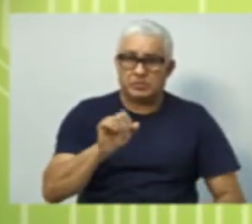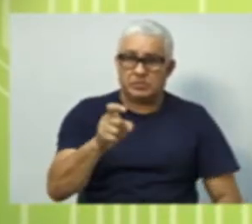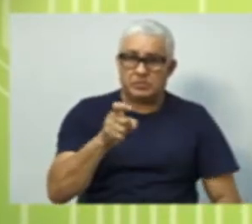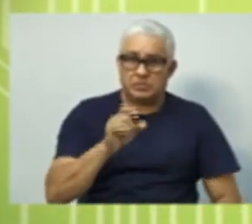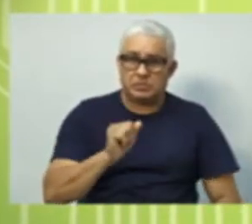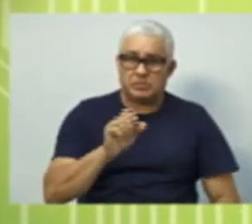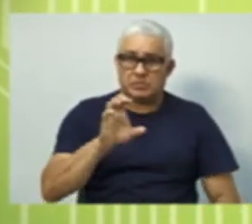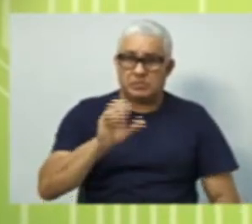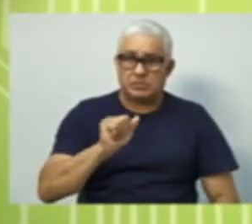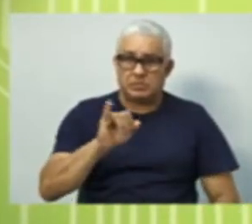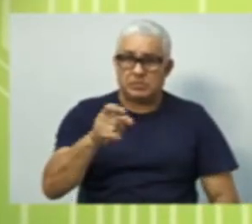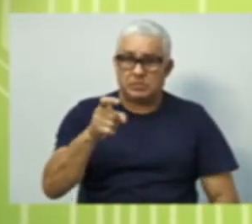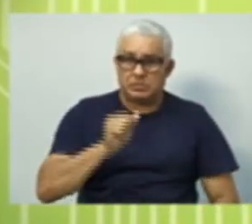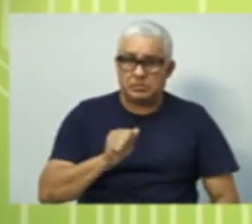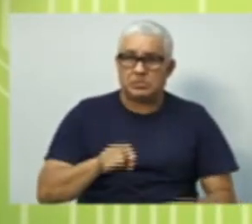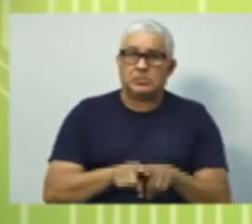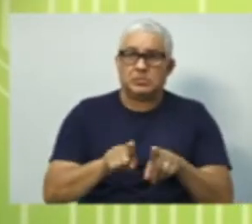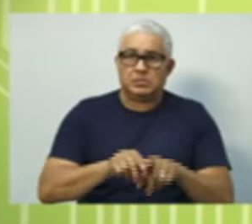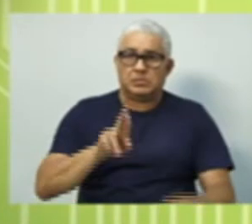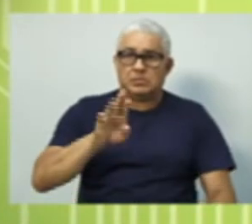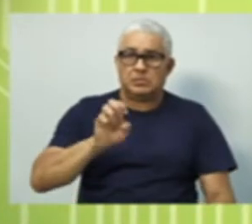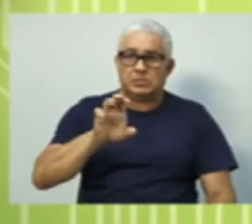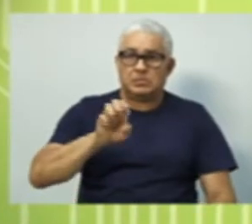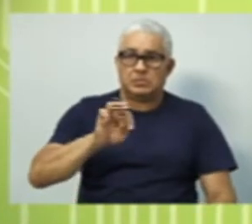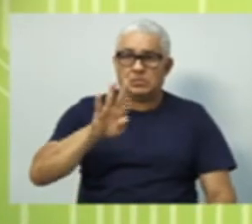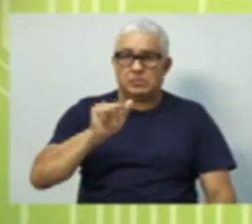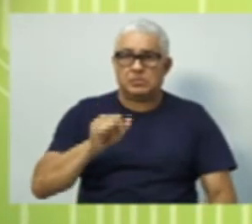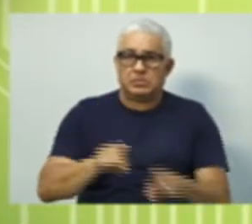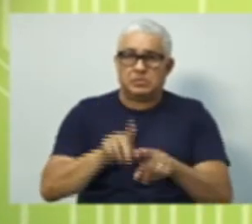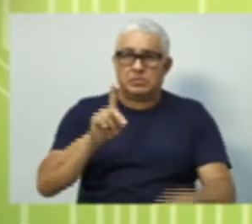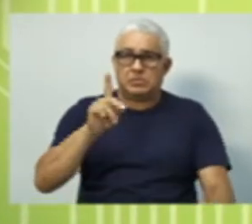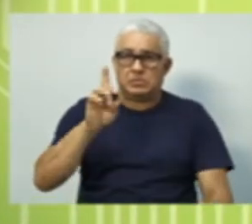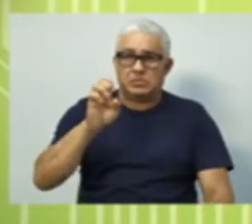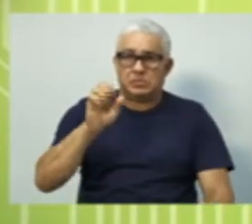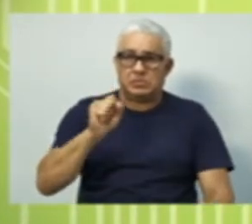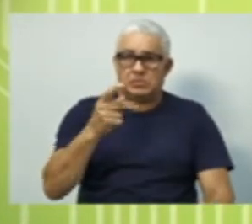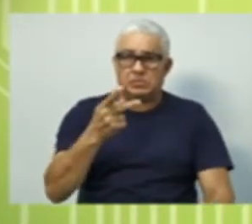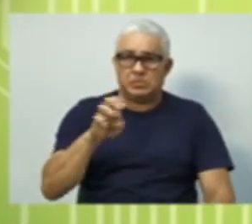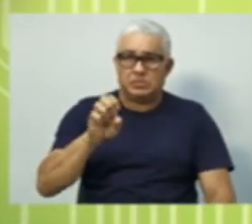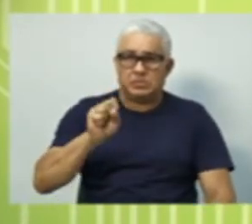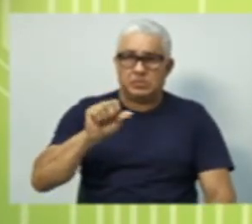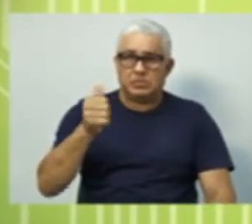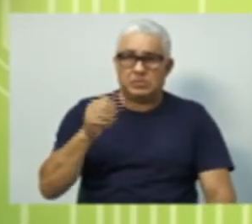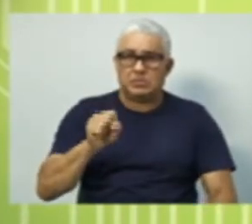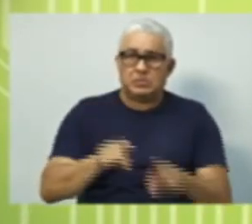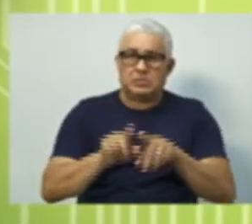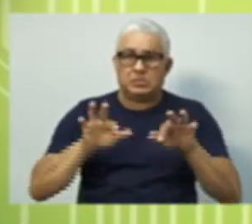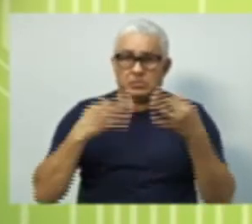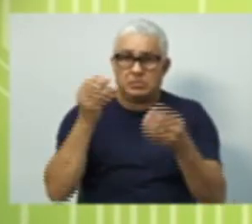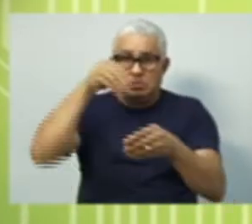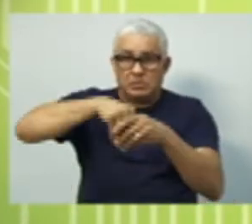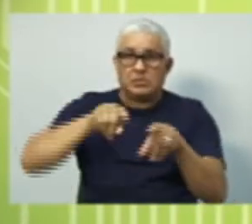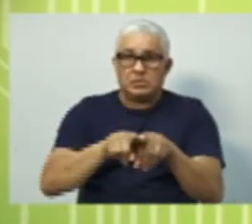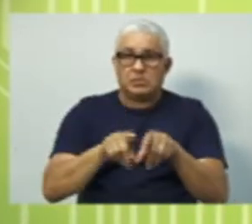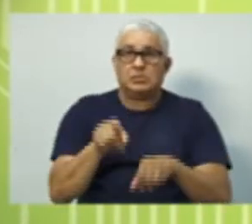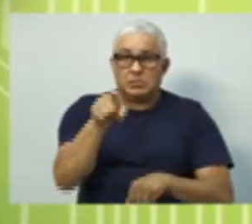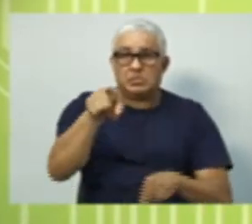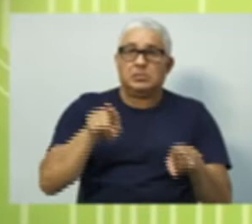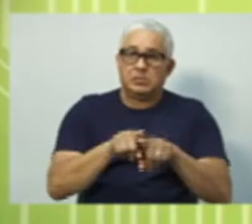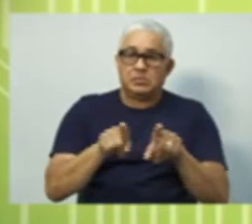consiga alcançar, não consiga realizar, então você vai frustrar toda a equipe. Então,